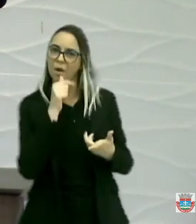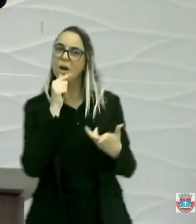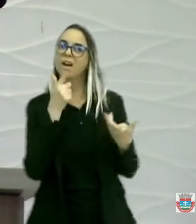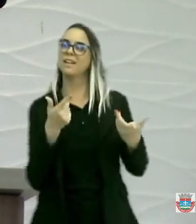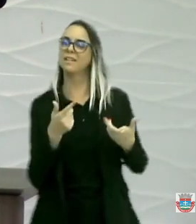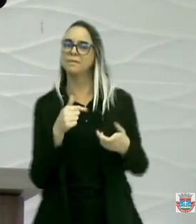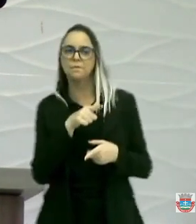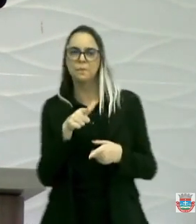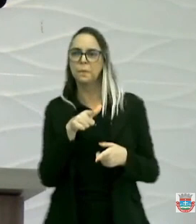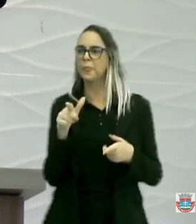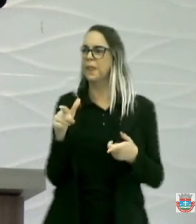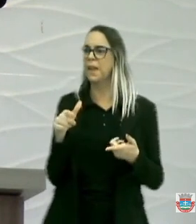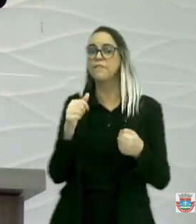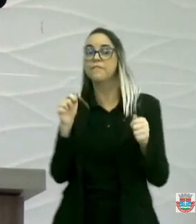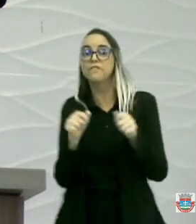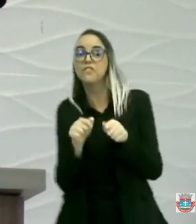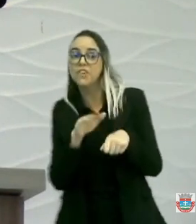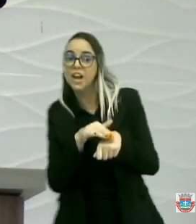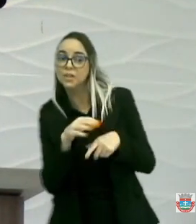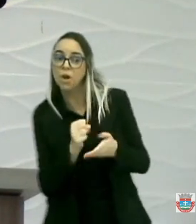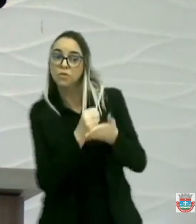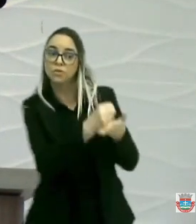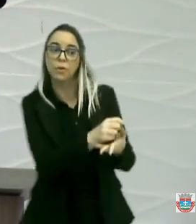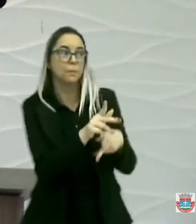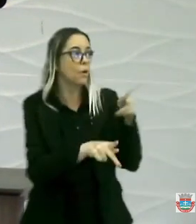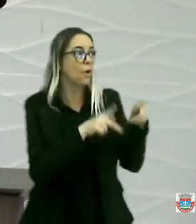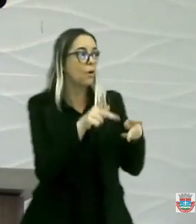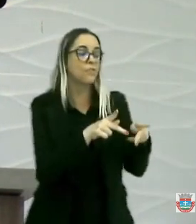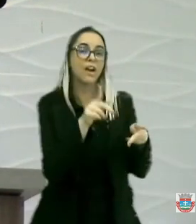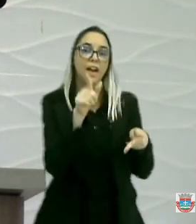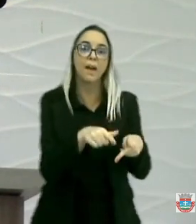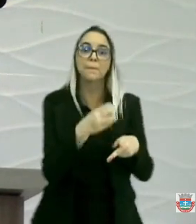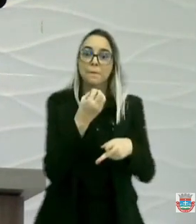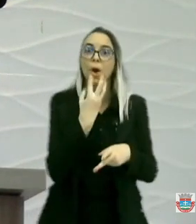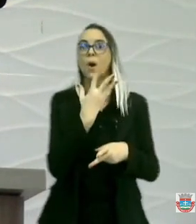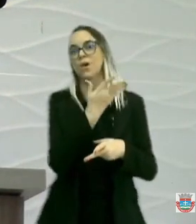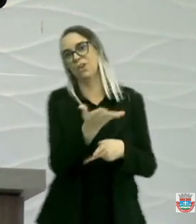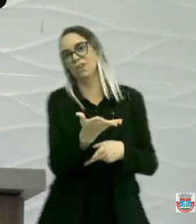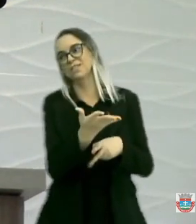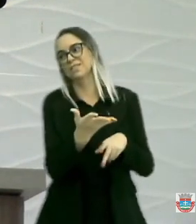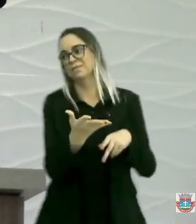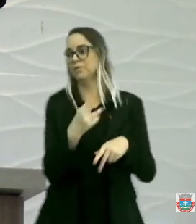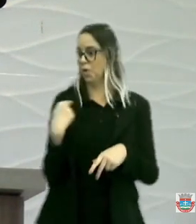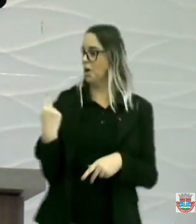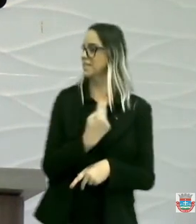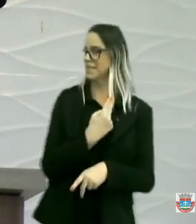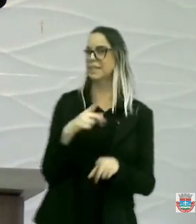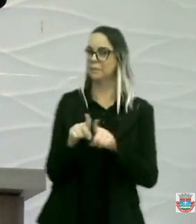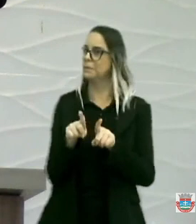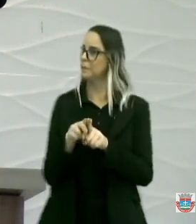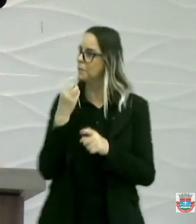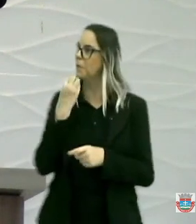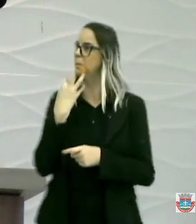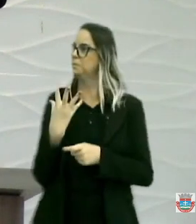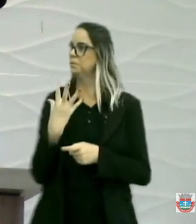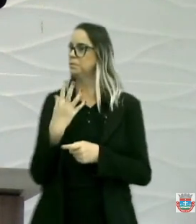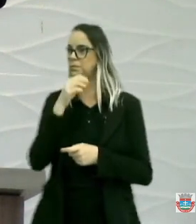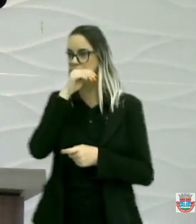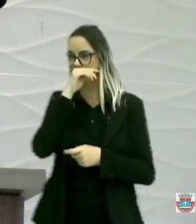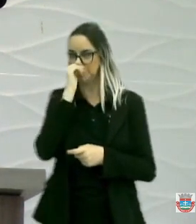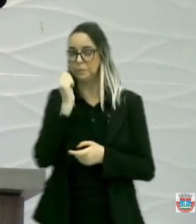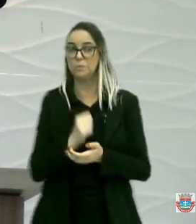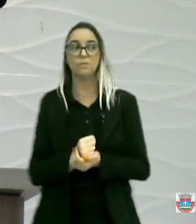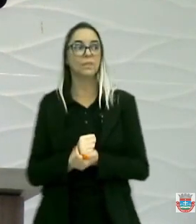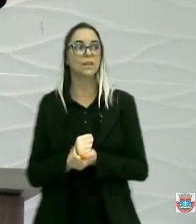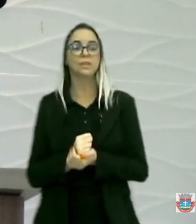é feito para o povo, está feito e é bom para o povo, é bom para a gente. Mas bem queria que todo lugar